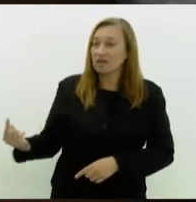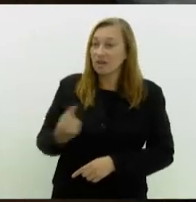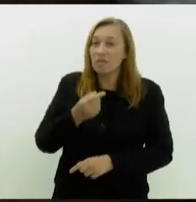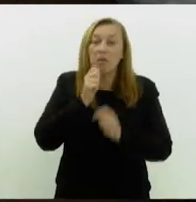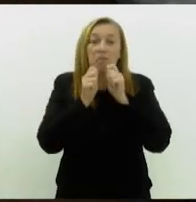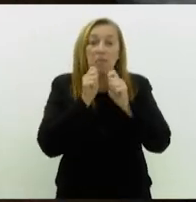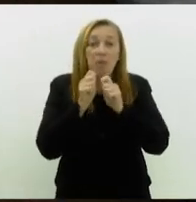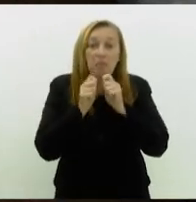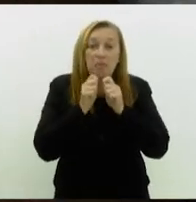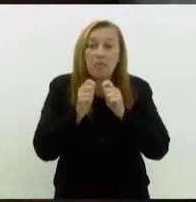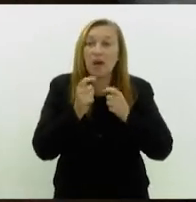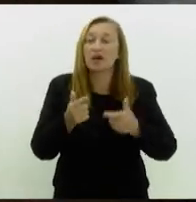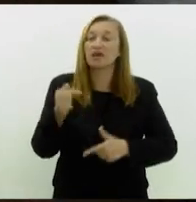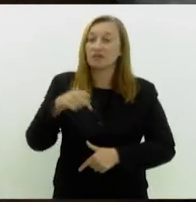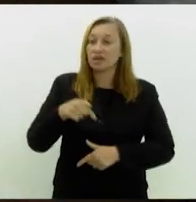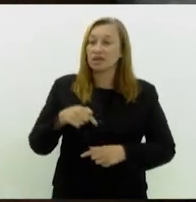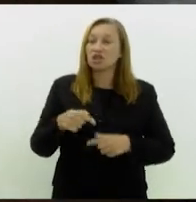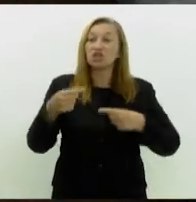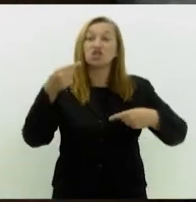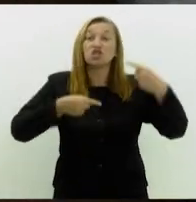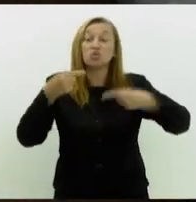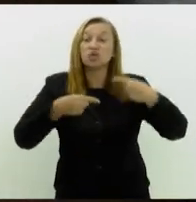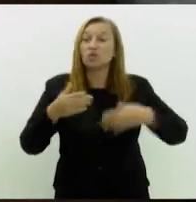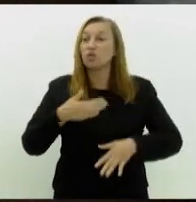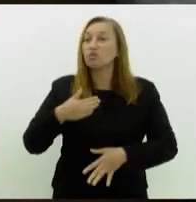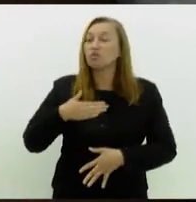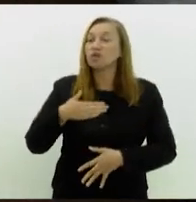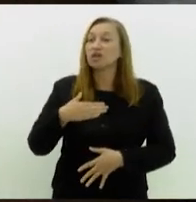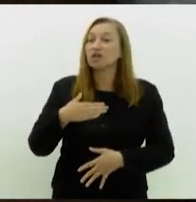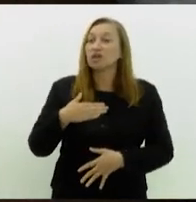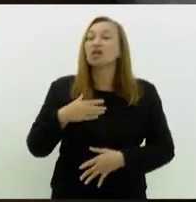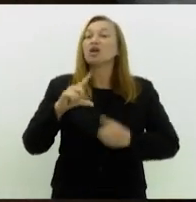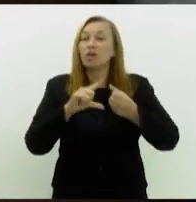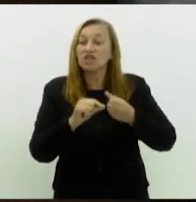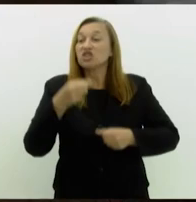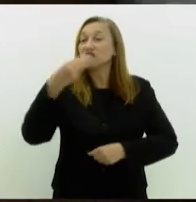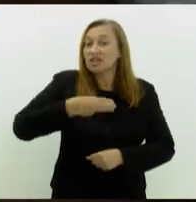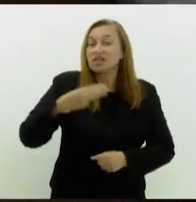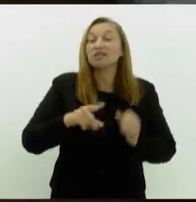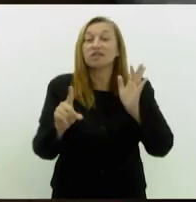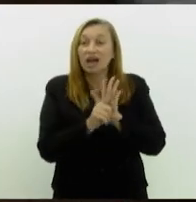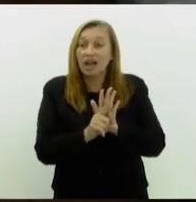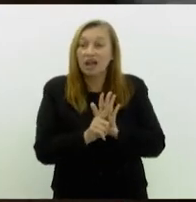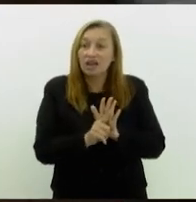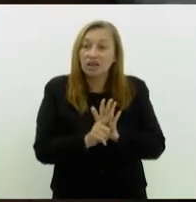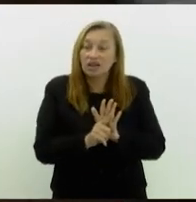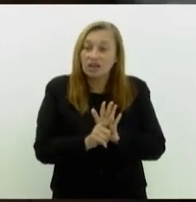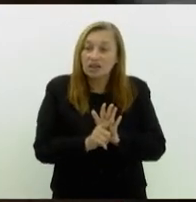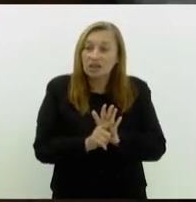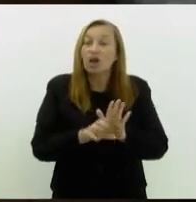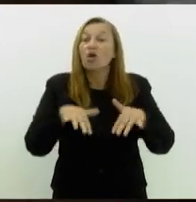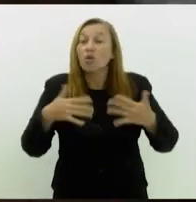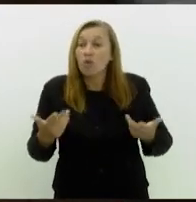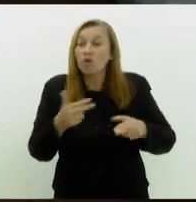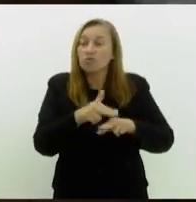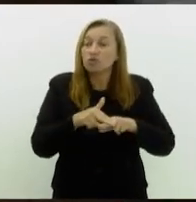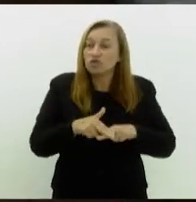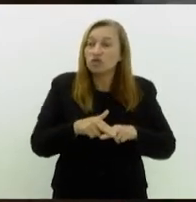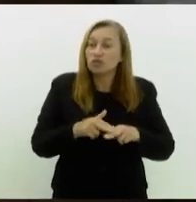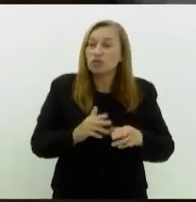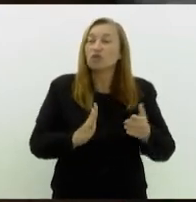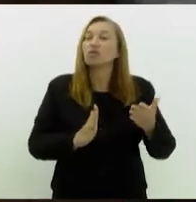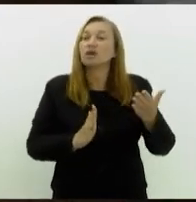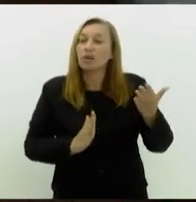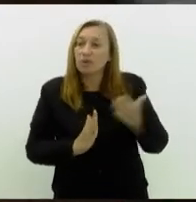microfone vem aqui e debata comigo o que tá tá disposto no Artigo terceiro da Lei quais circunstâncias políticas se deu a aprovação